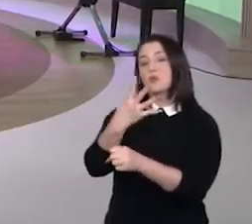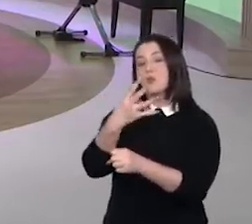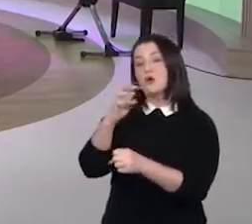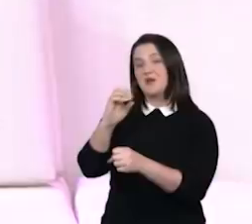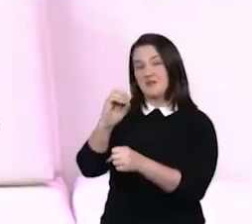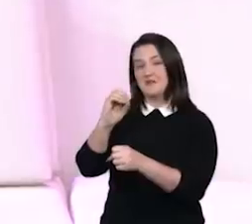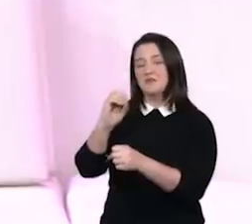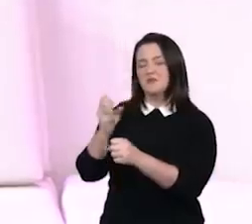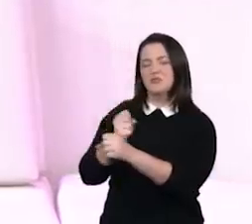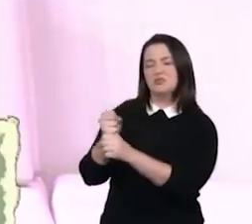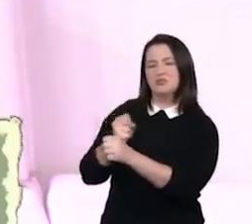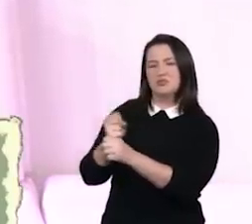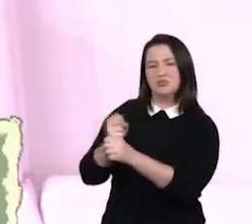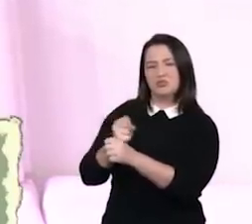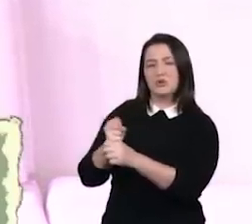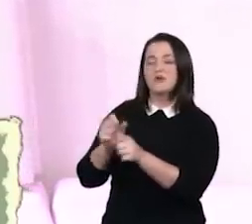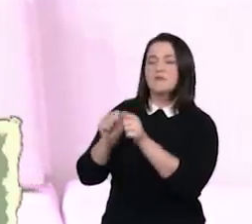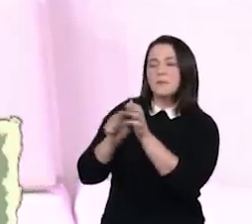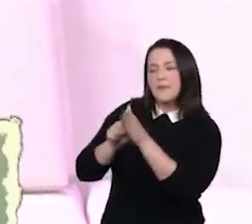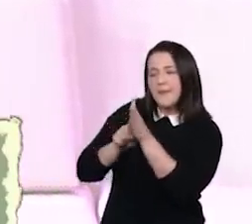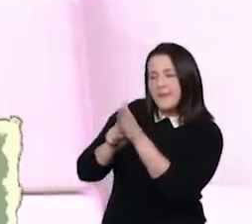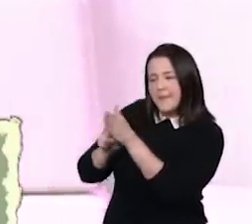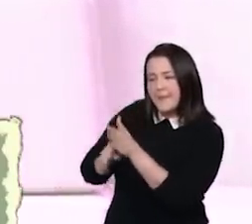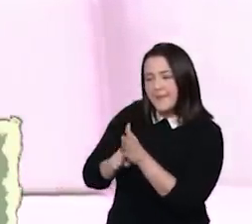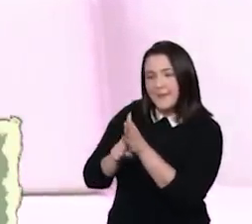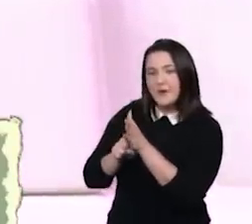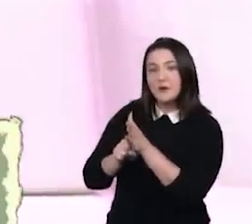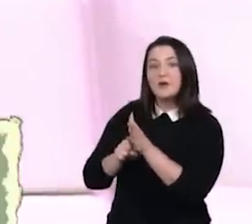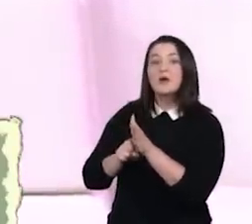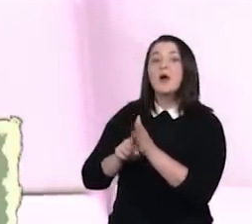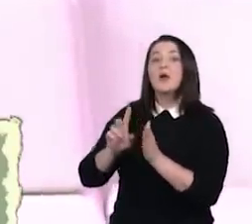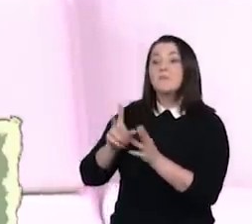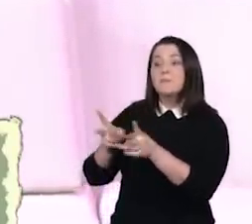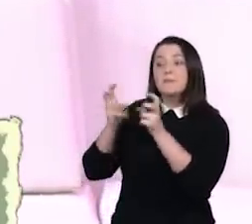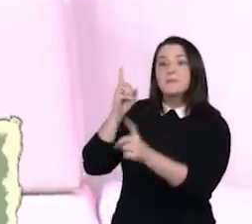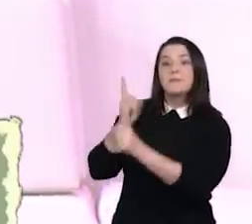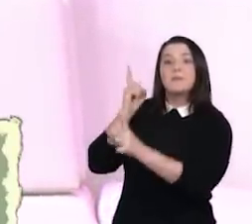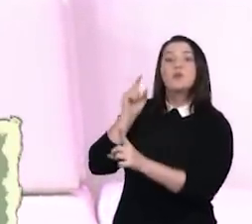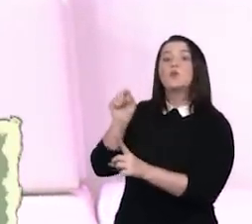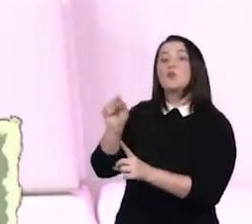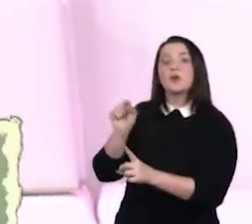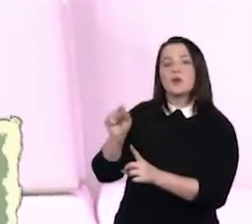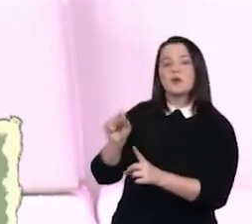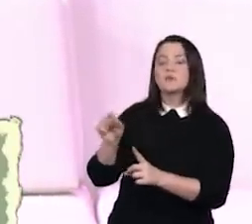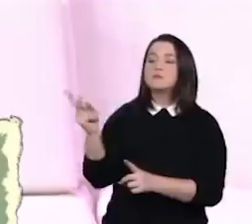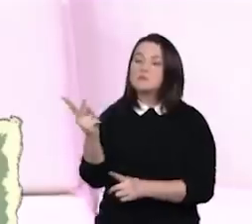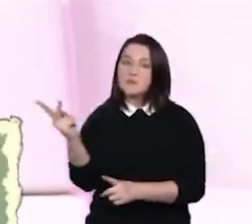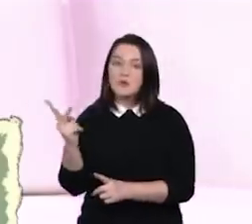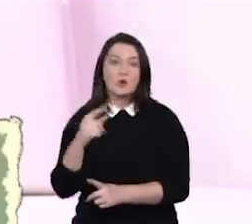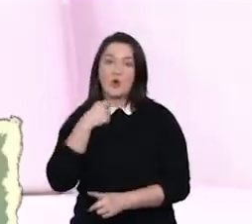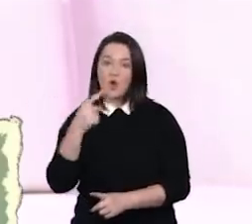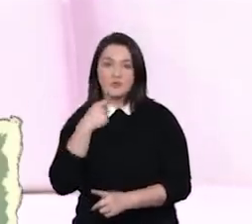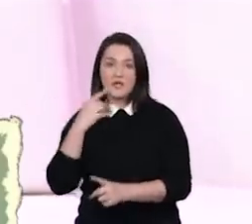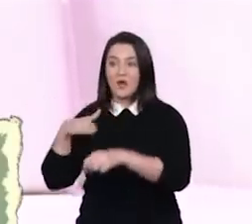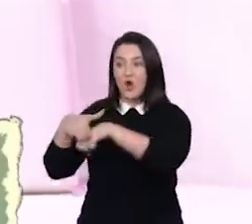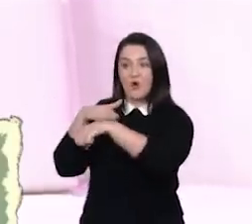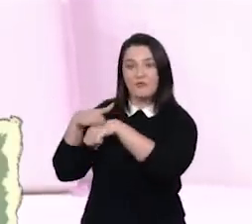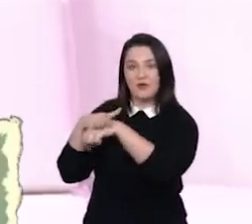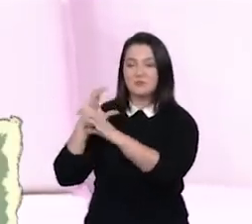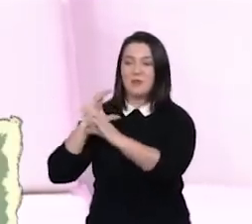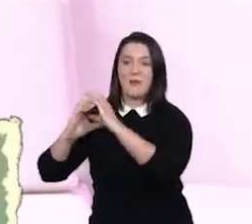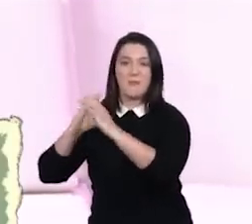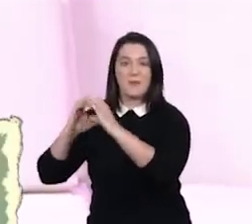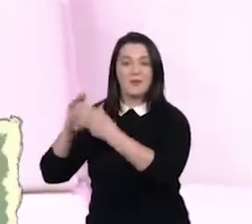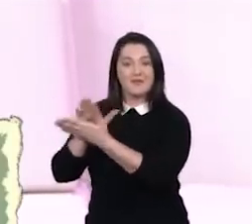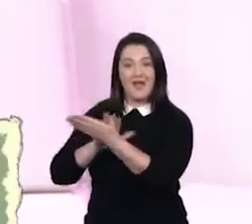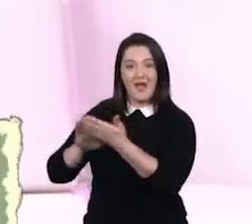que aqueles casais que não sabiam conversar entre si apresentavam mais problemas de saúde